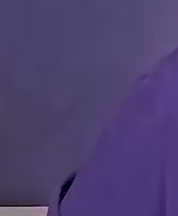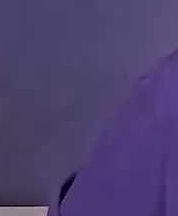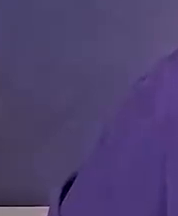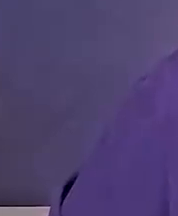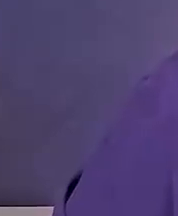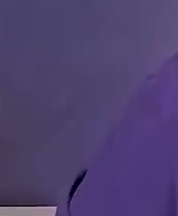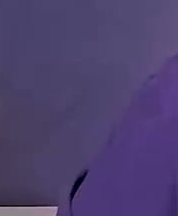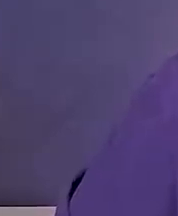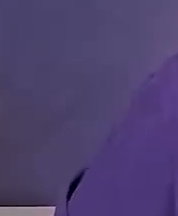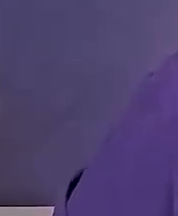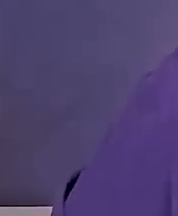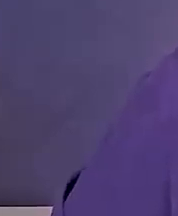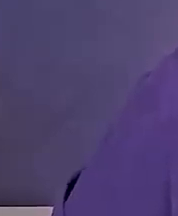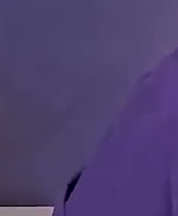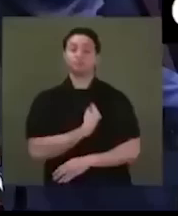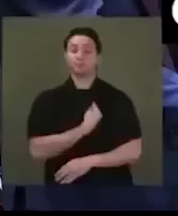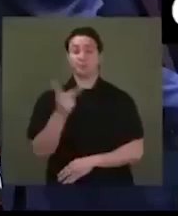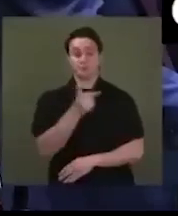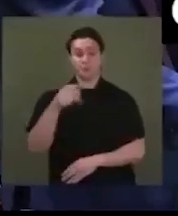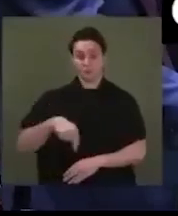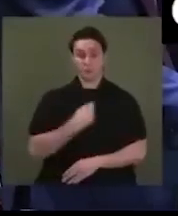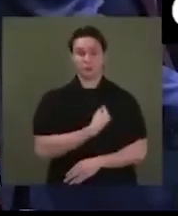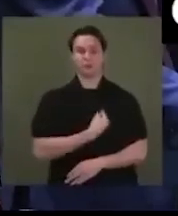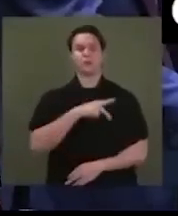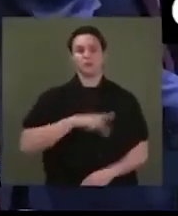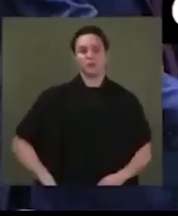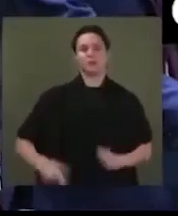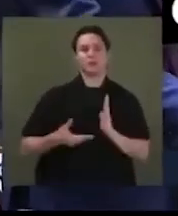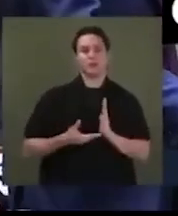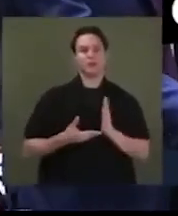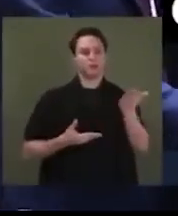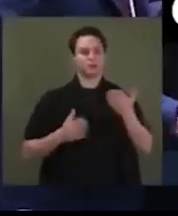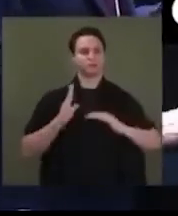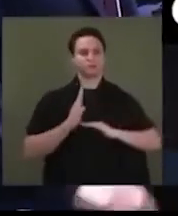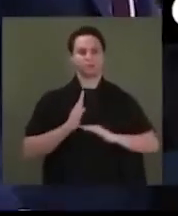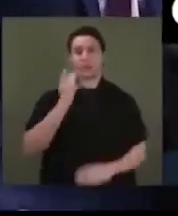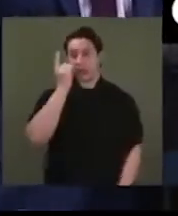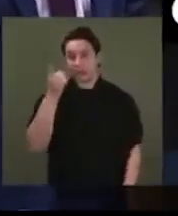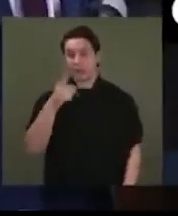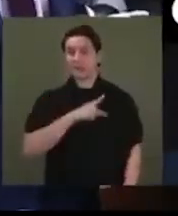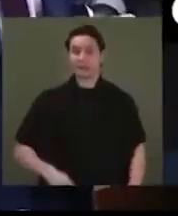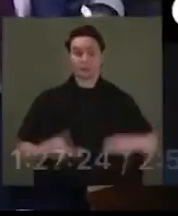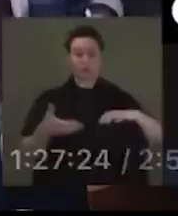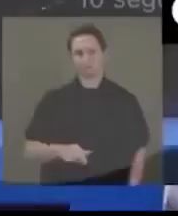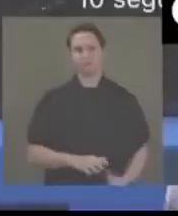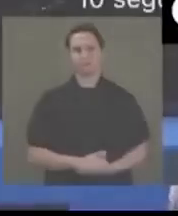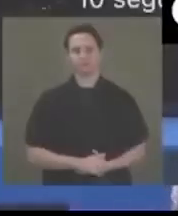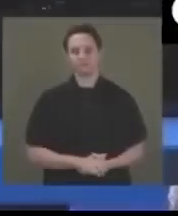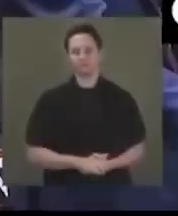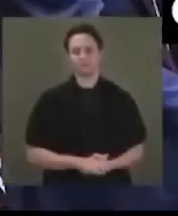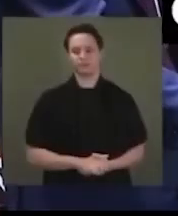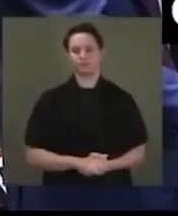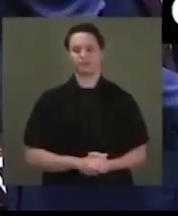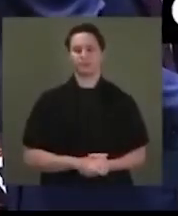Essa coletânea aqui foi feita pelo Felipe Moura Brasil. Presidente da Câmara, presidente do Senado, o senhor, presidente Davi, presidente do Congresso Nacional. Acabamos,